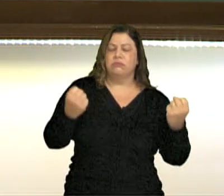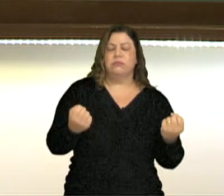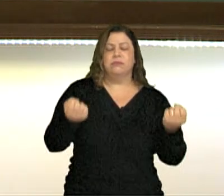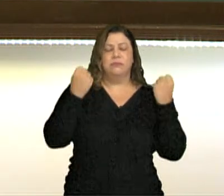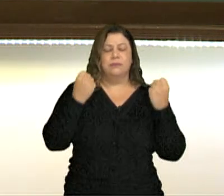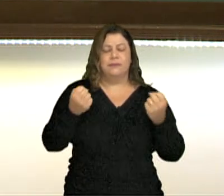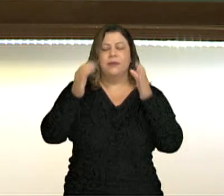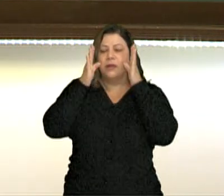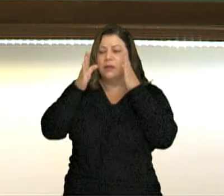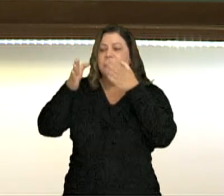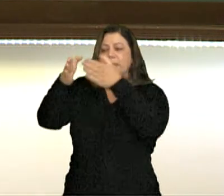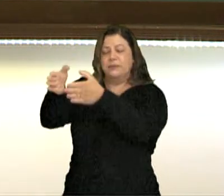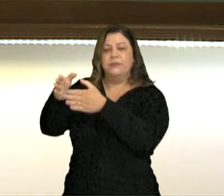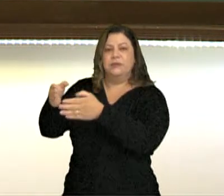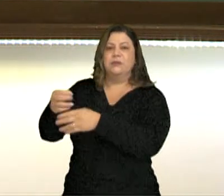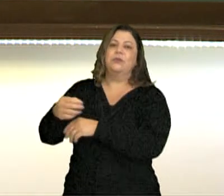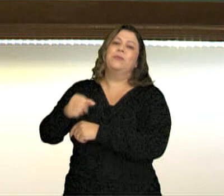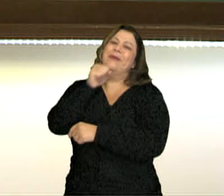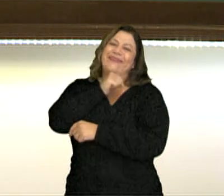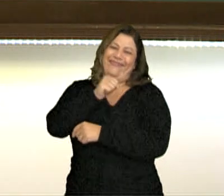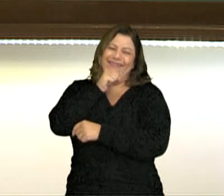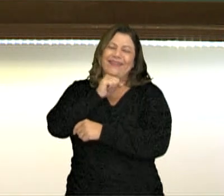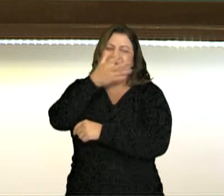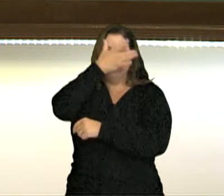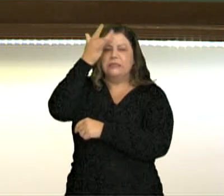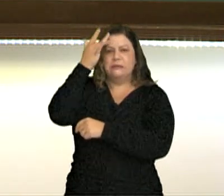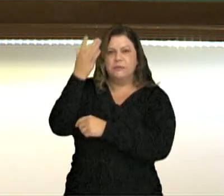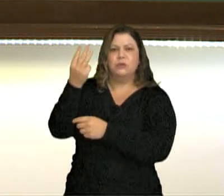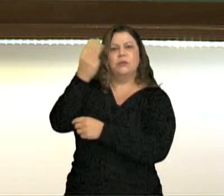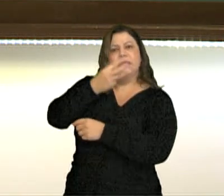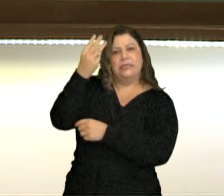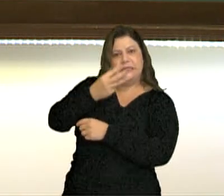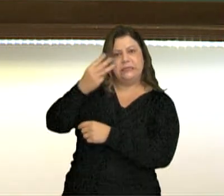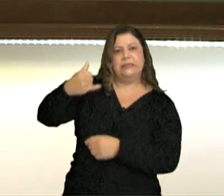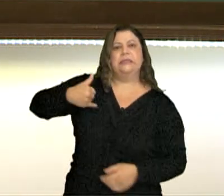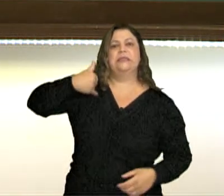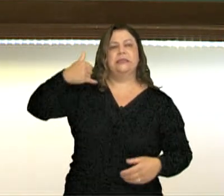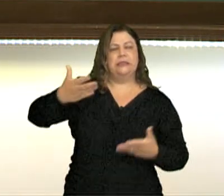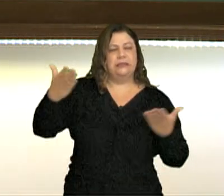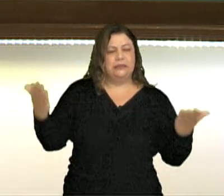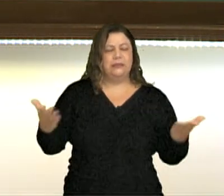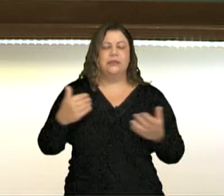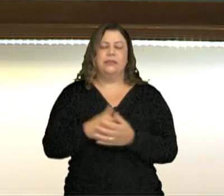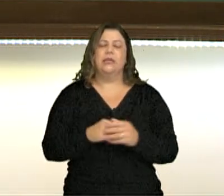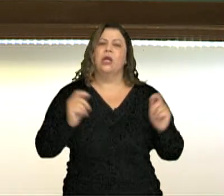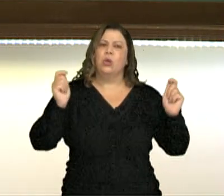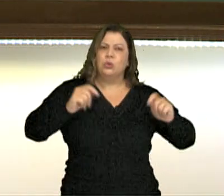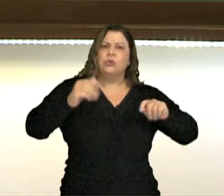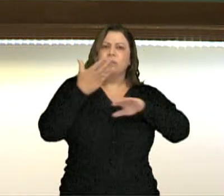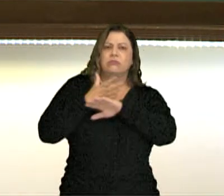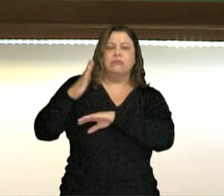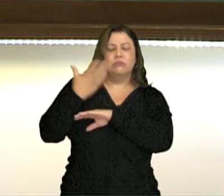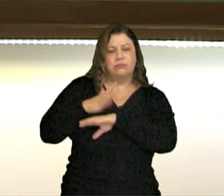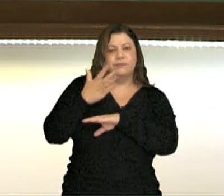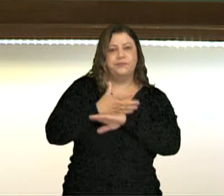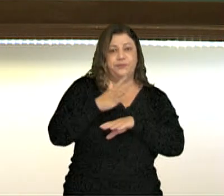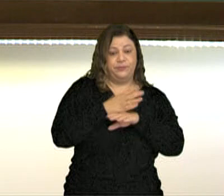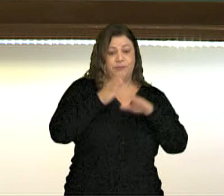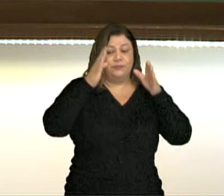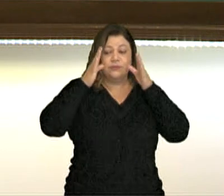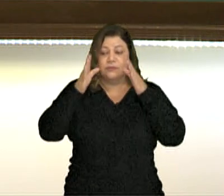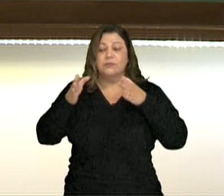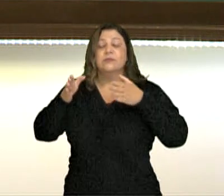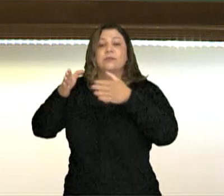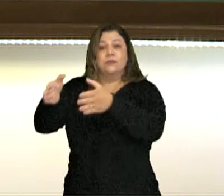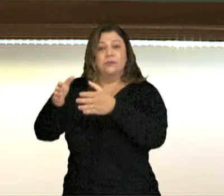terceira idade. Hoje em dia nós temos o Funcional Kids, que já são exercícios funcionais. Os exercícios funcionais normalmente